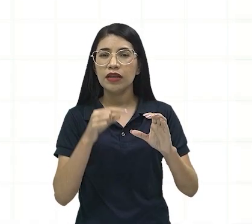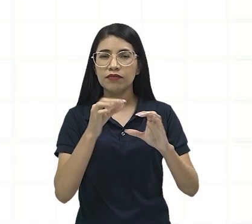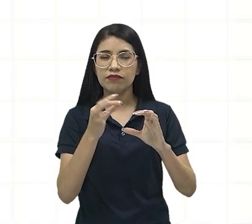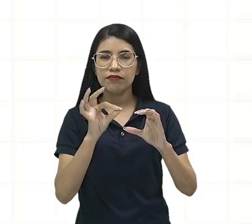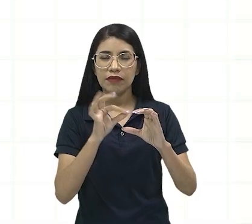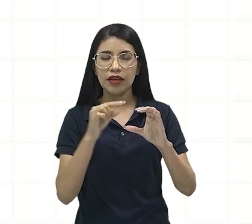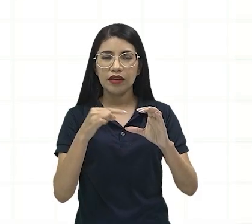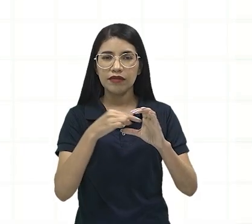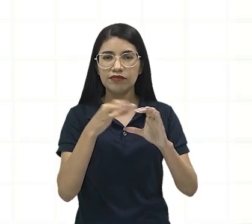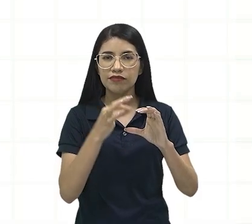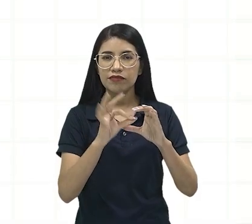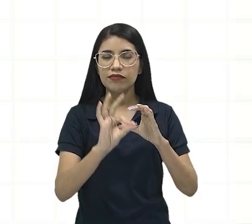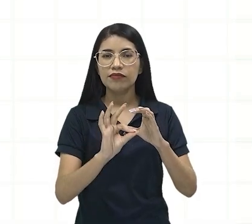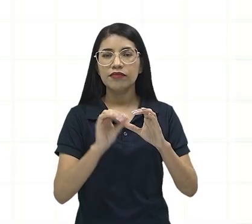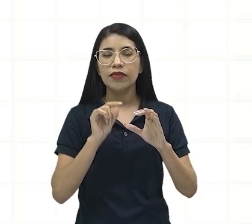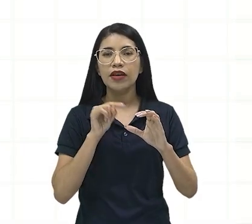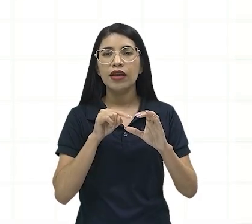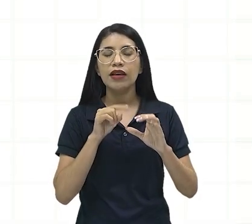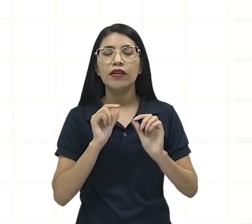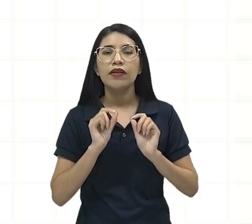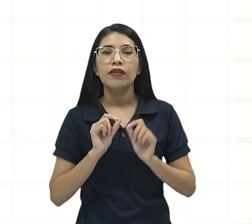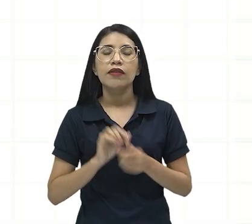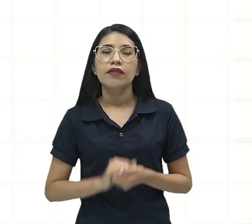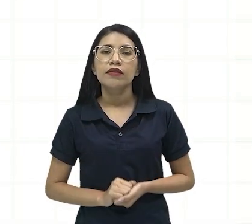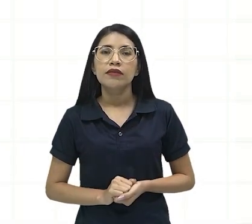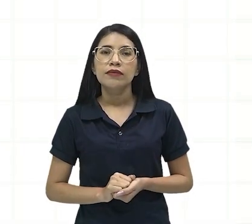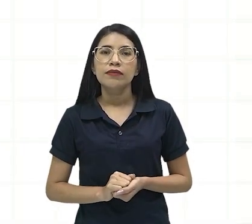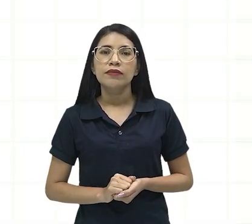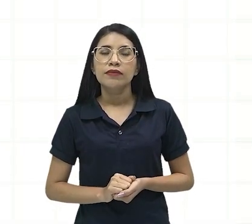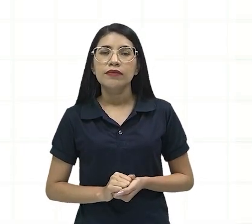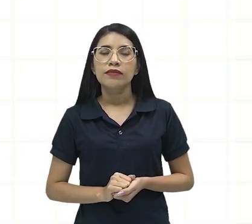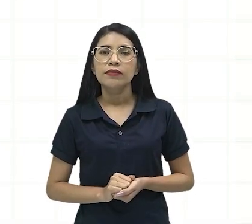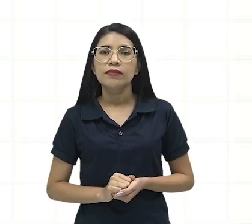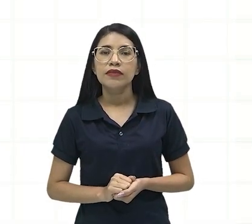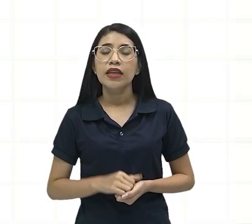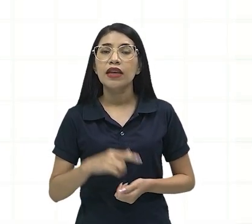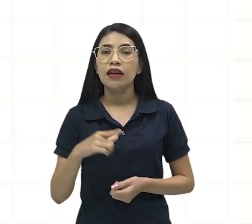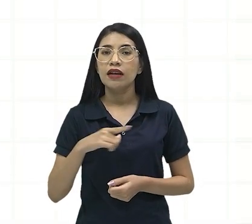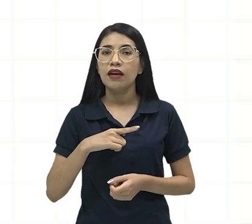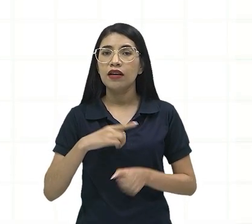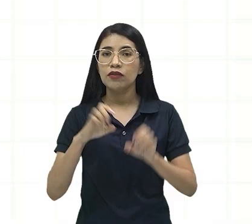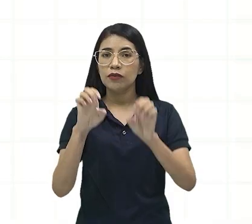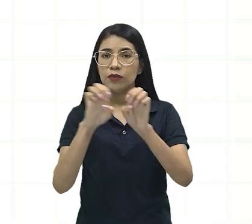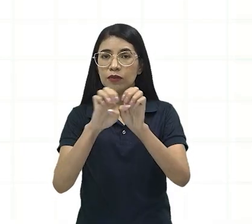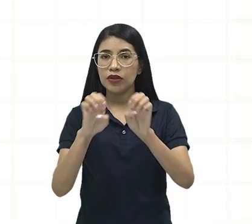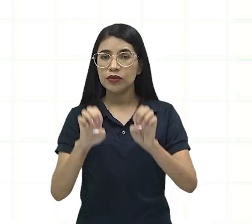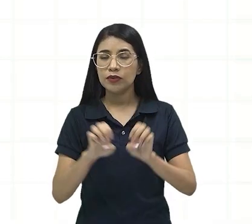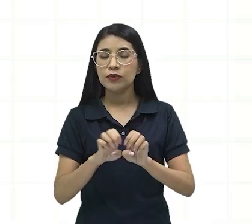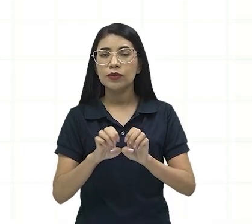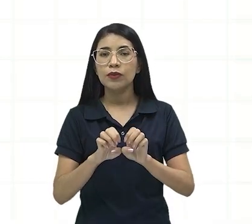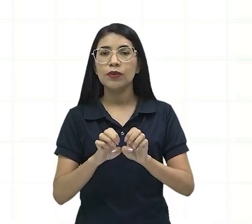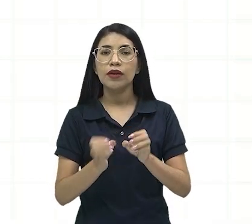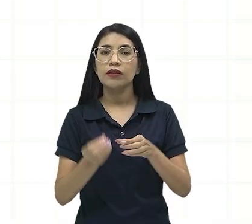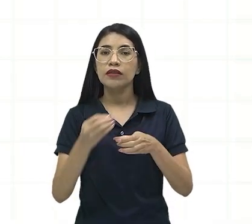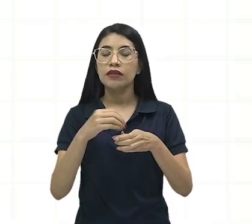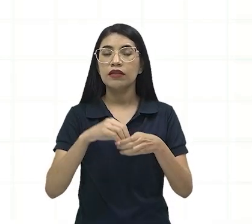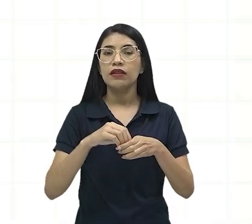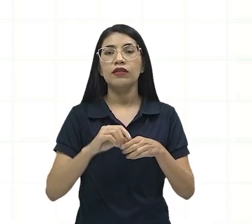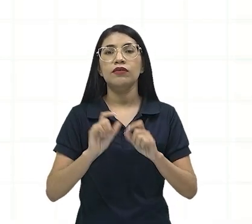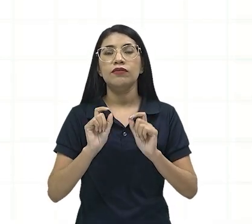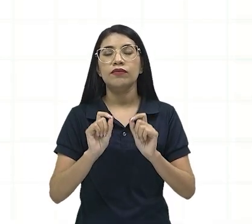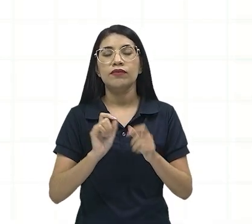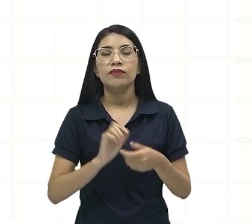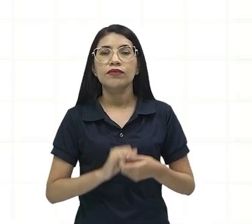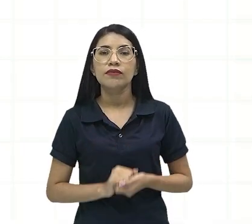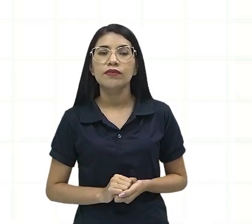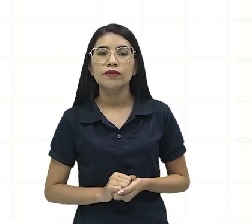que é eucariótica, ela tem uma estrutura que é composta, né? Ela é